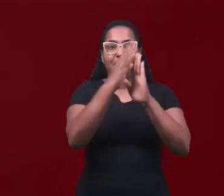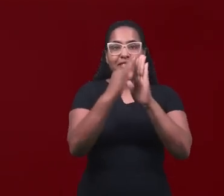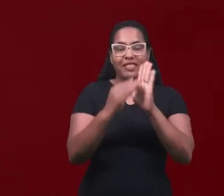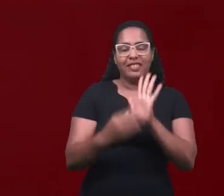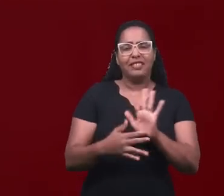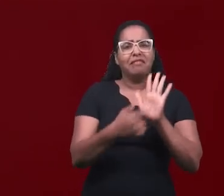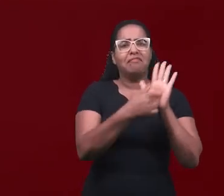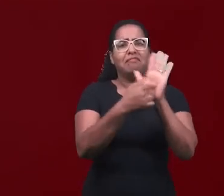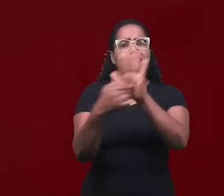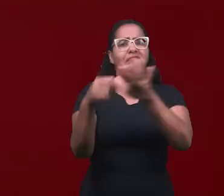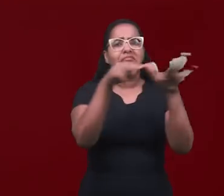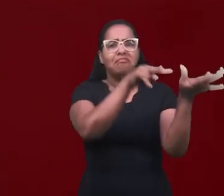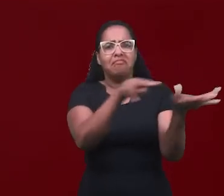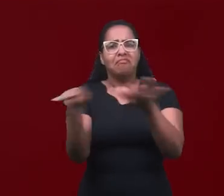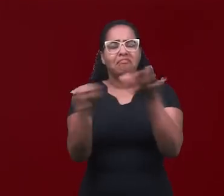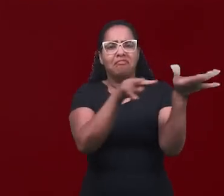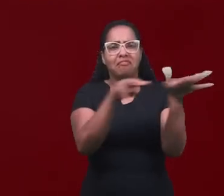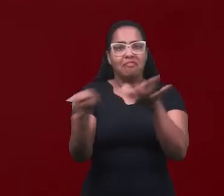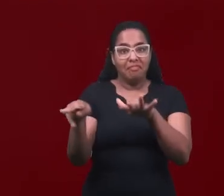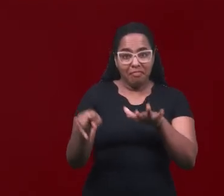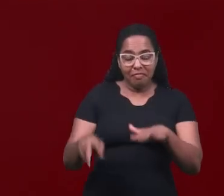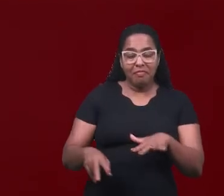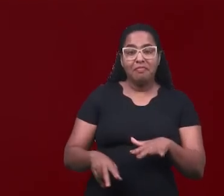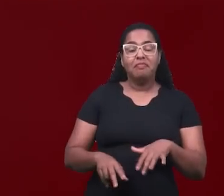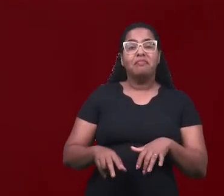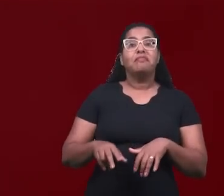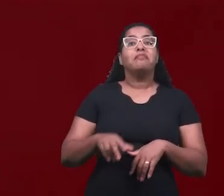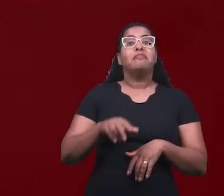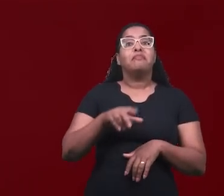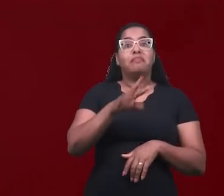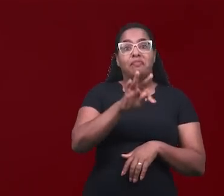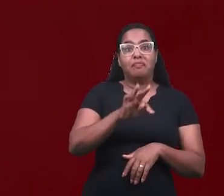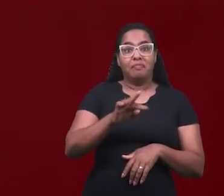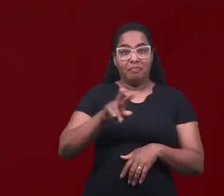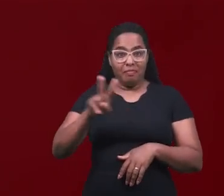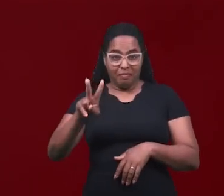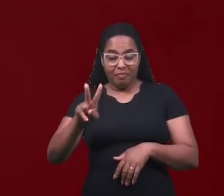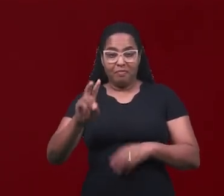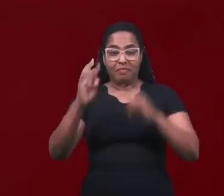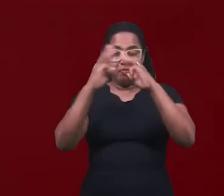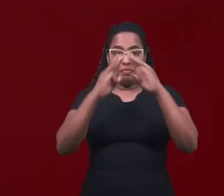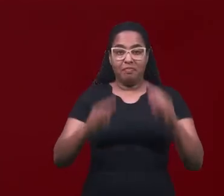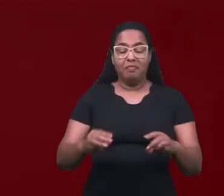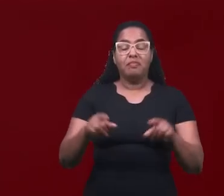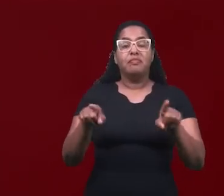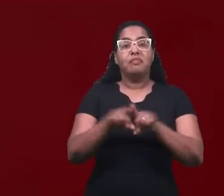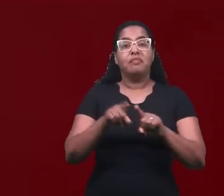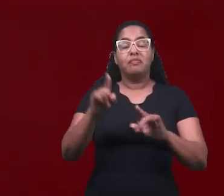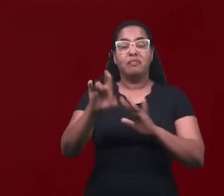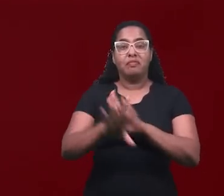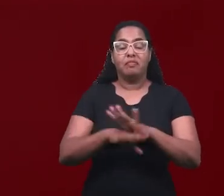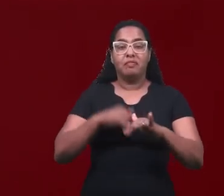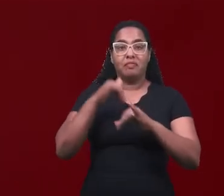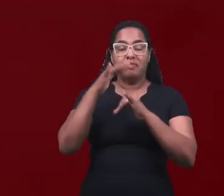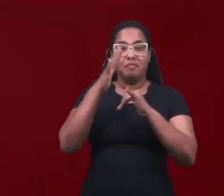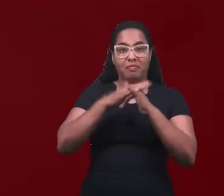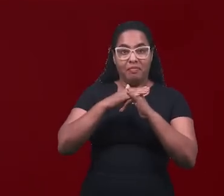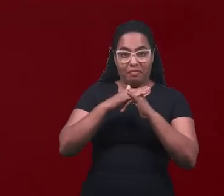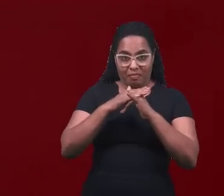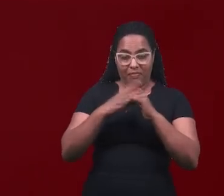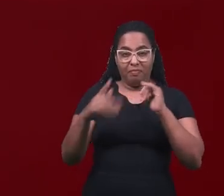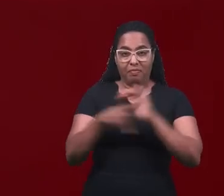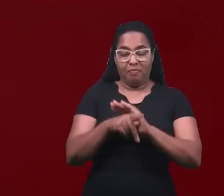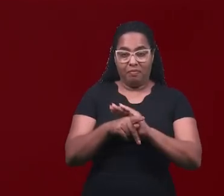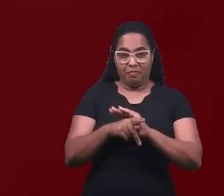gente traz semanalmente aqui pela TV Manaim, também pelo canal da Igreja Cristã Maranata no YouTube e para você que mora na